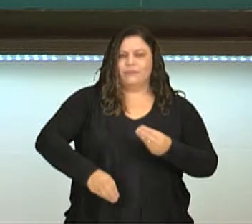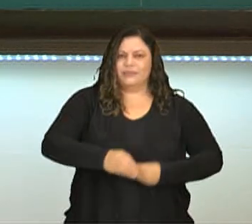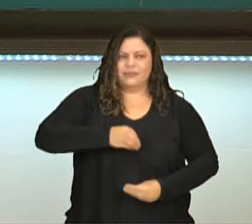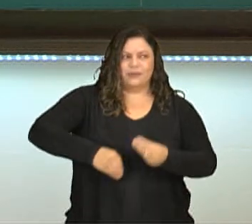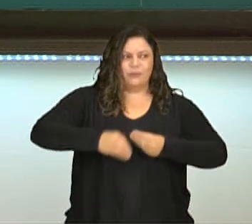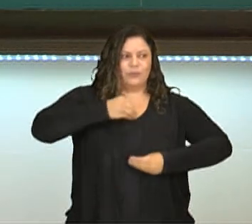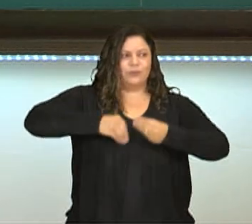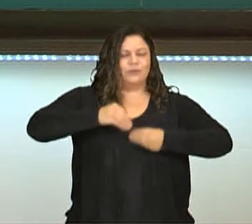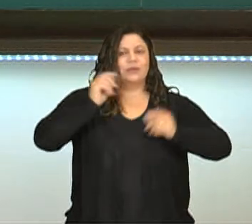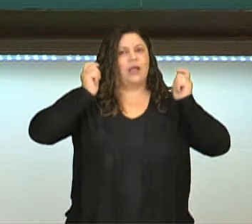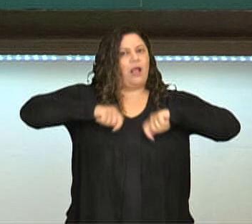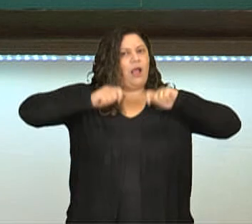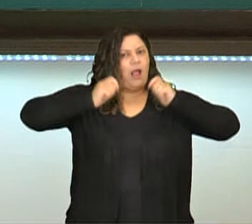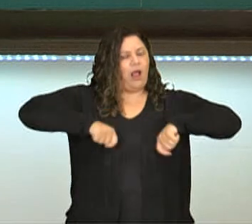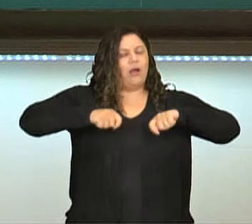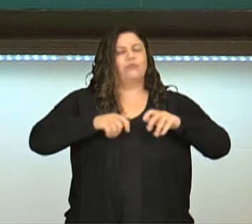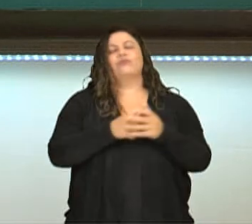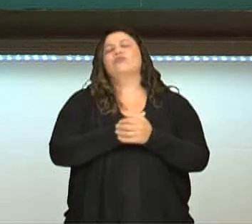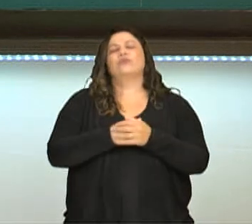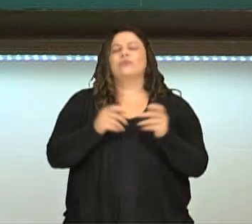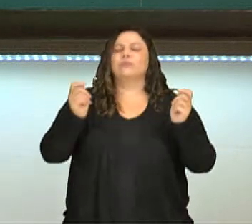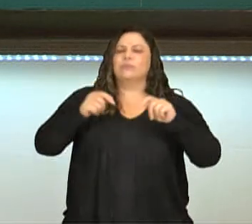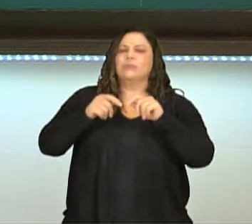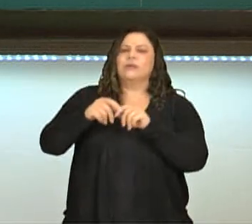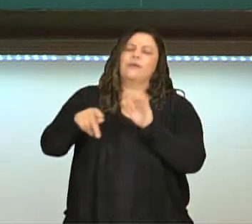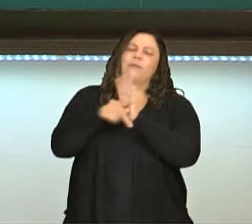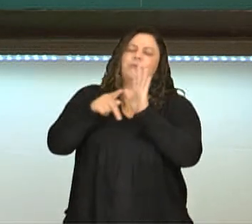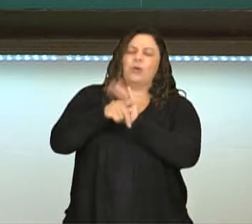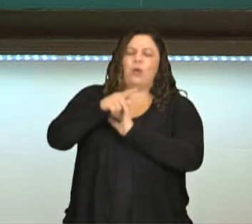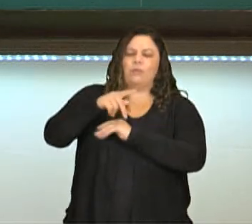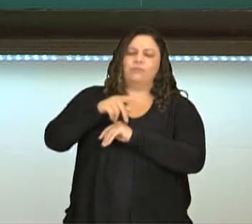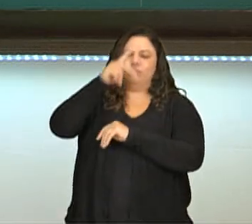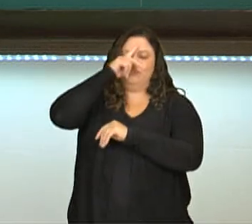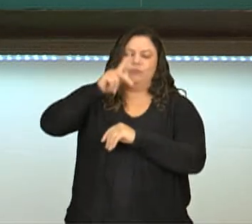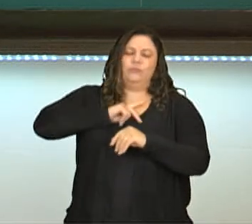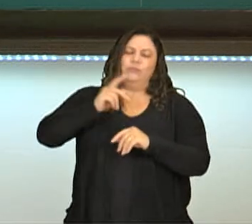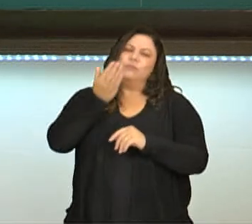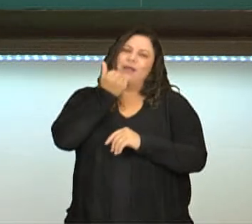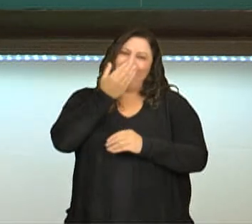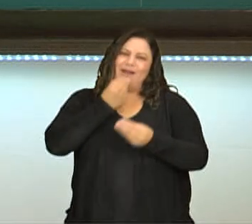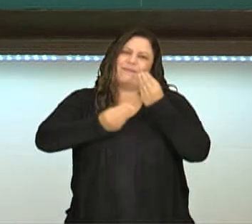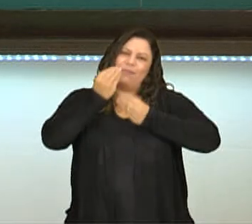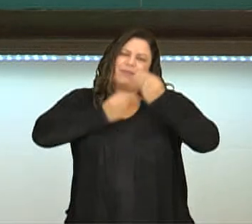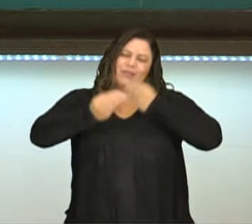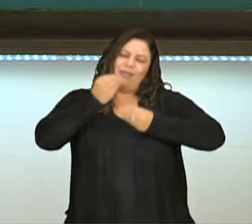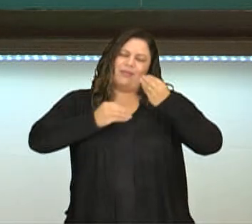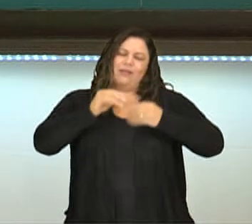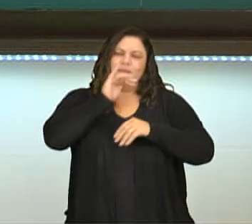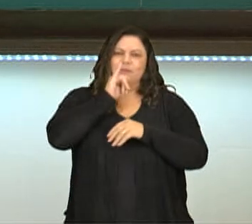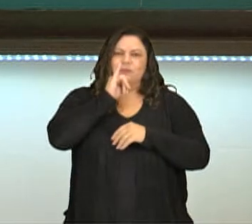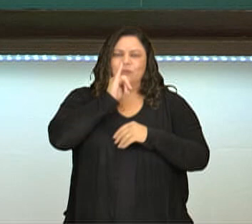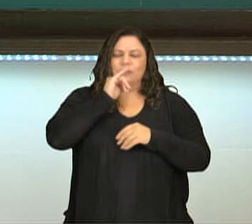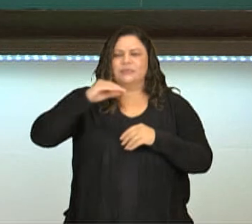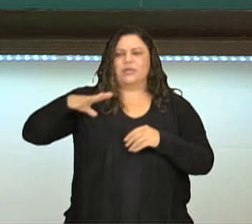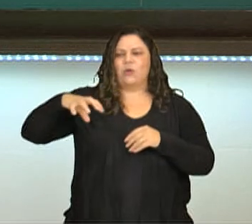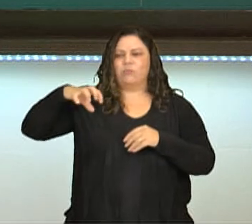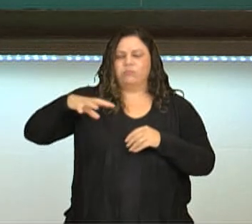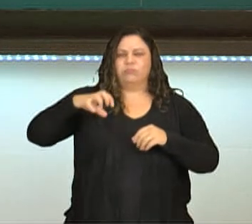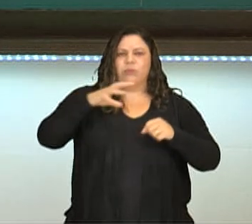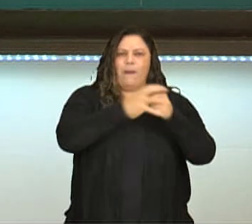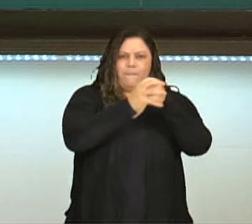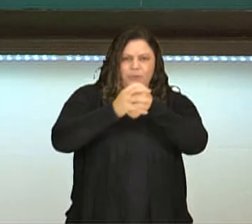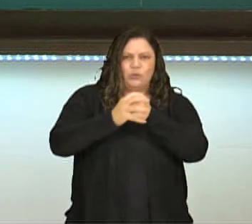seres que são autotróficos ou autótrofos, que produzem o próprio alimento, como, por exemplo, as algas protistas,